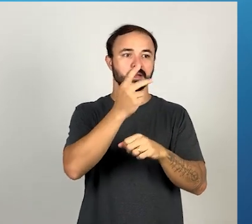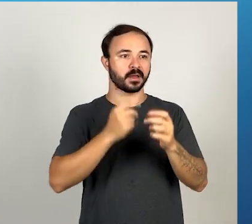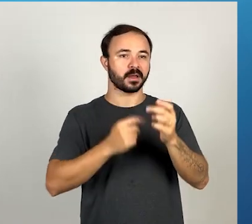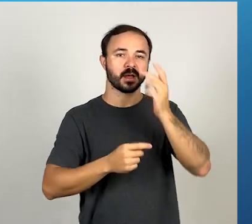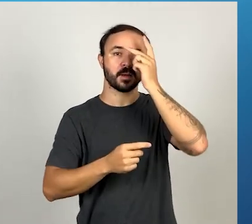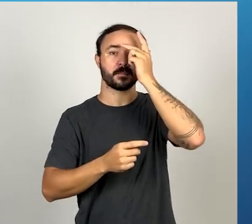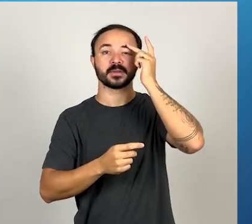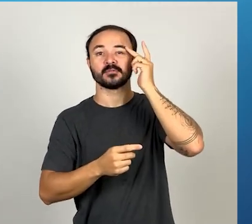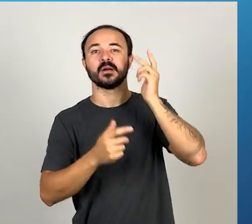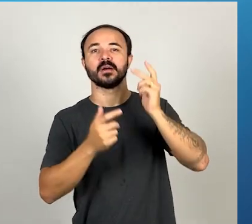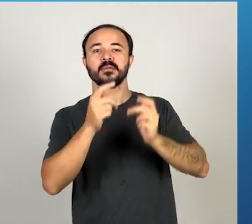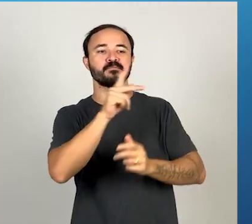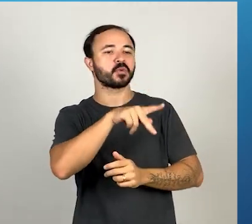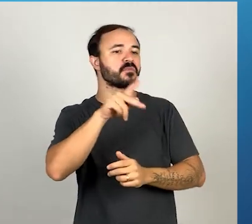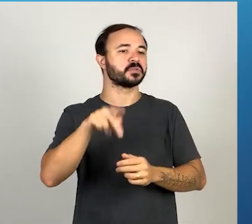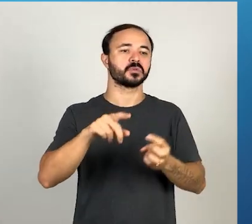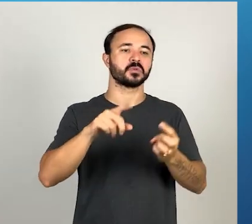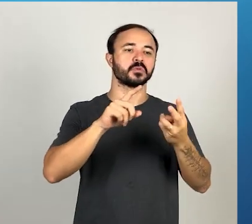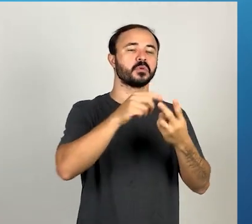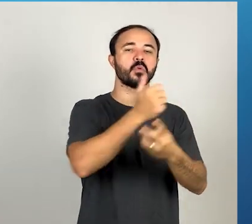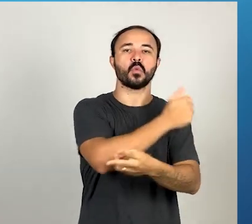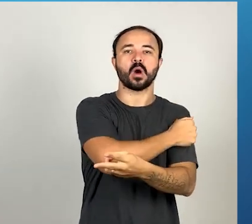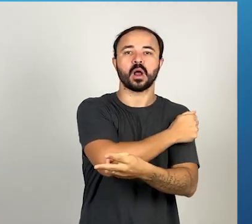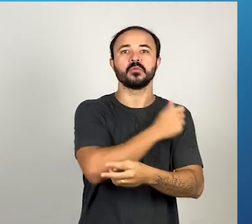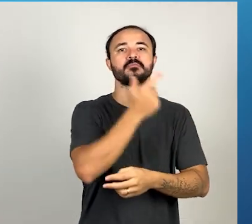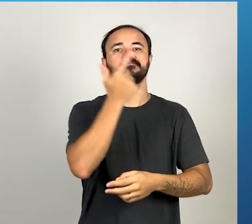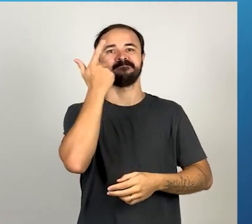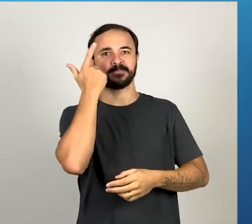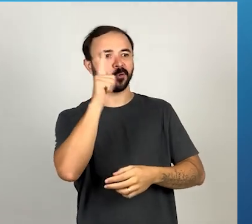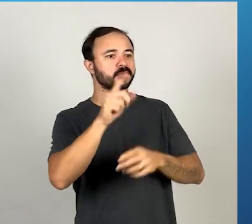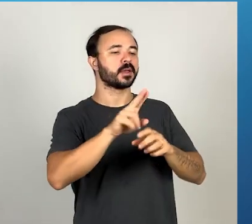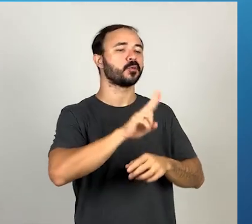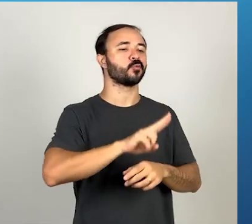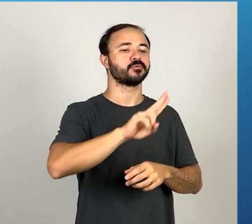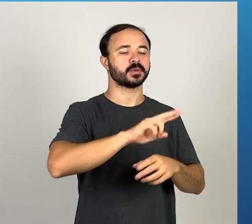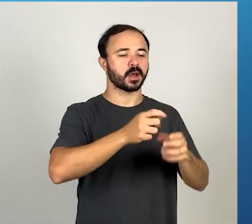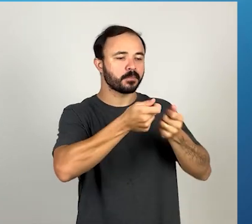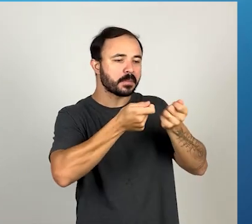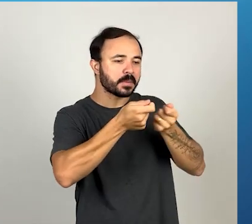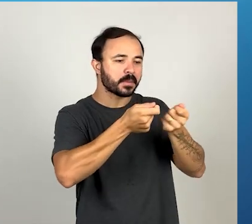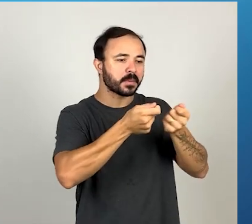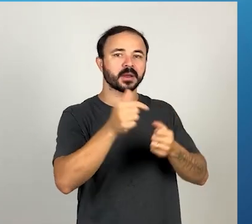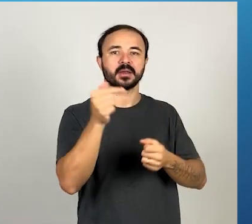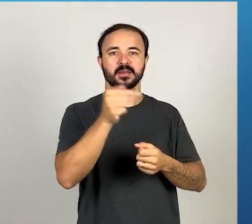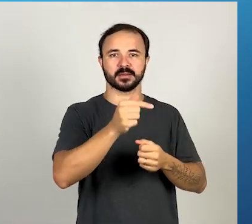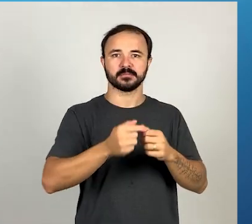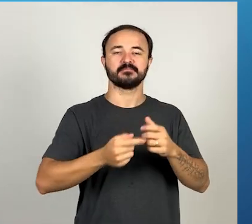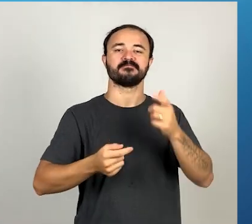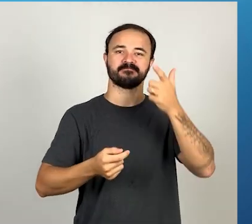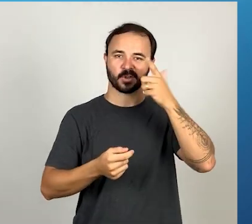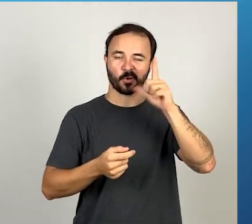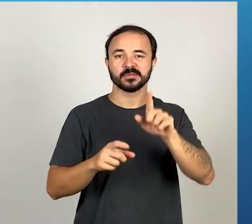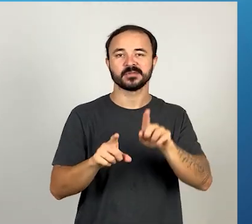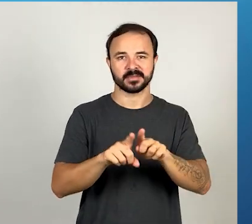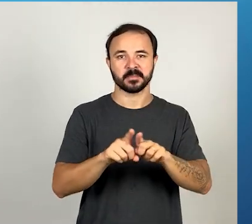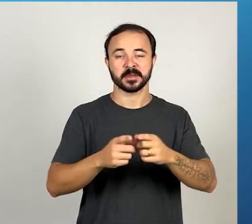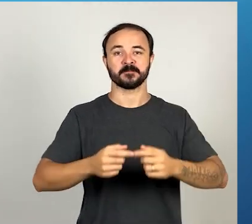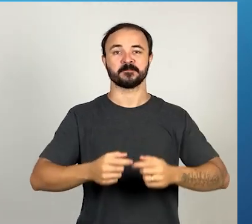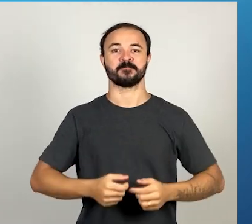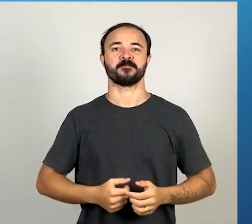tanto a professores quanto a estudantes. O Arduino Uno vai ter um número específico mostrando a